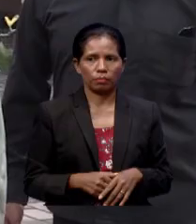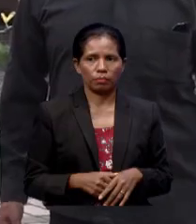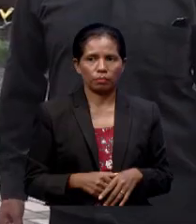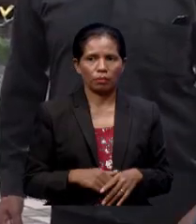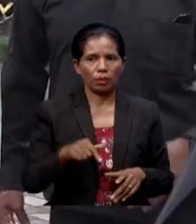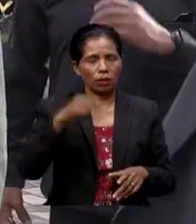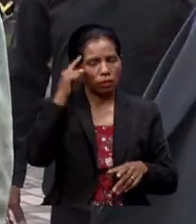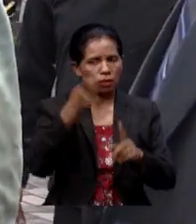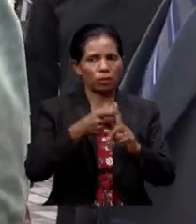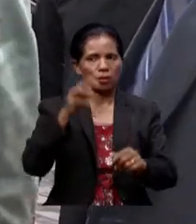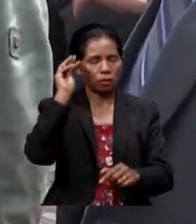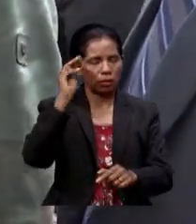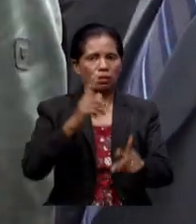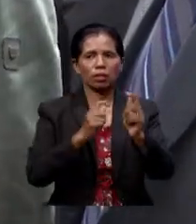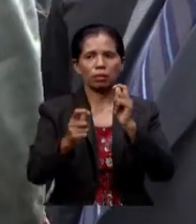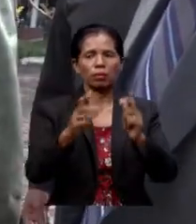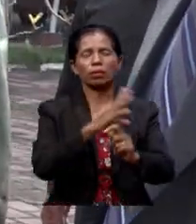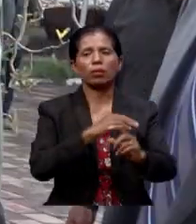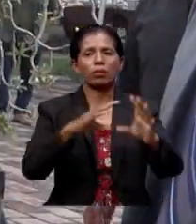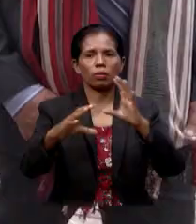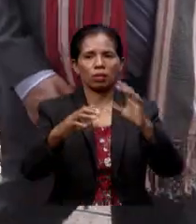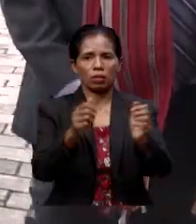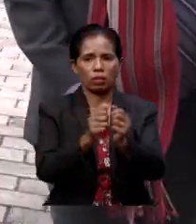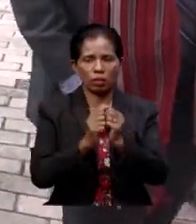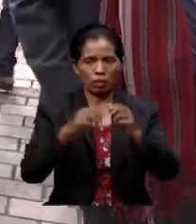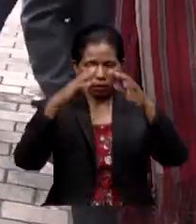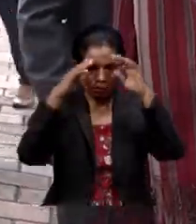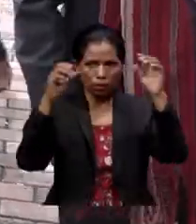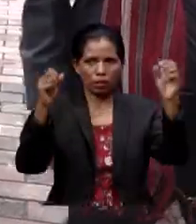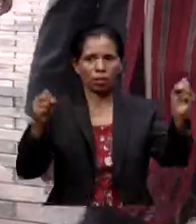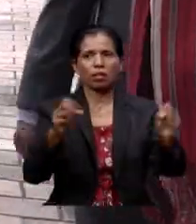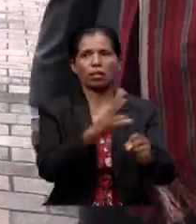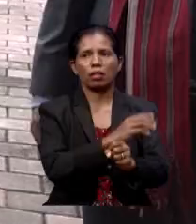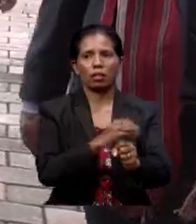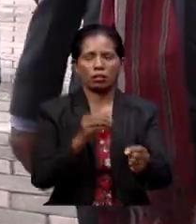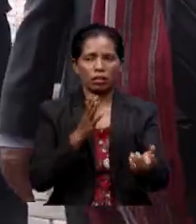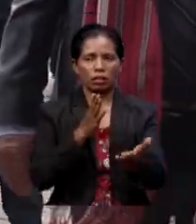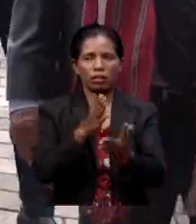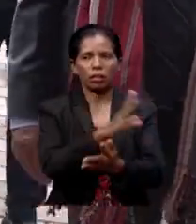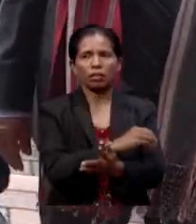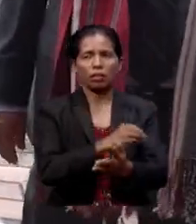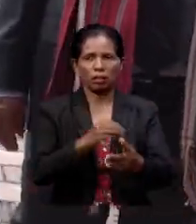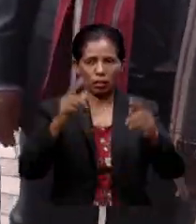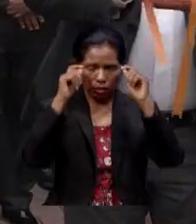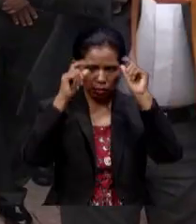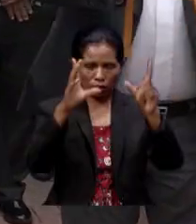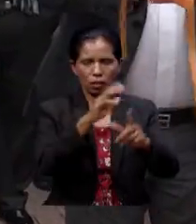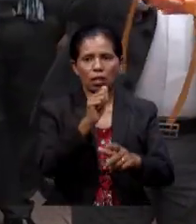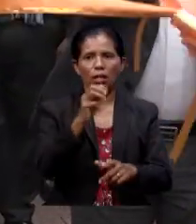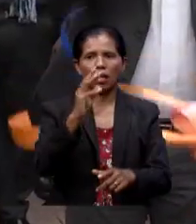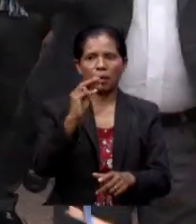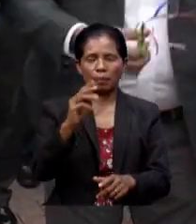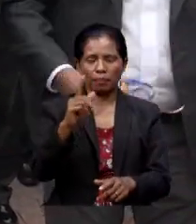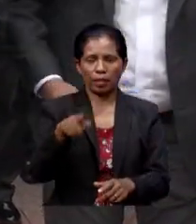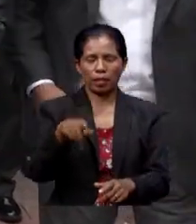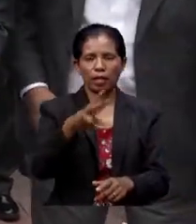Governo Lihusi Ministério de Transporte e Comunicação, junto com o Presidente da República, na Associação Empresária Timor-Leste, AMTL,